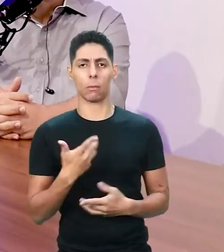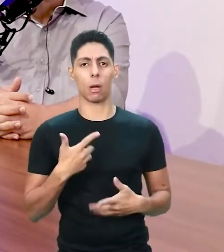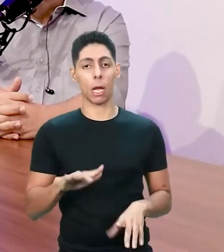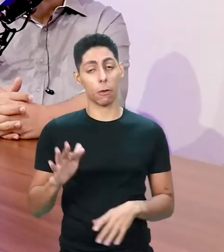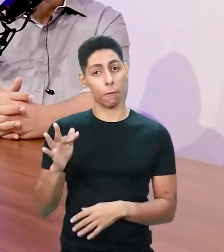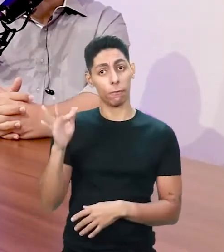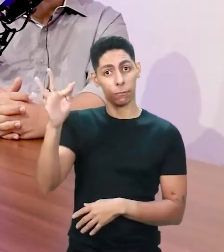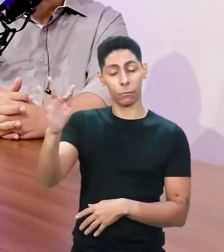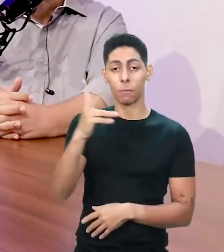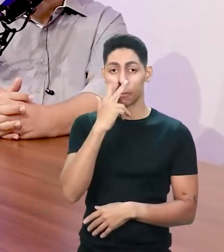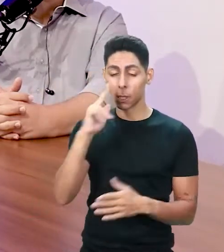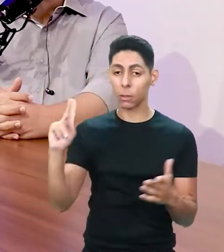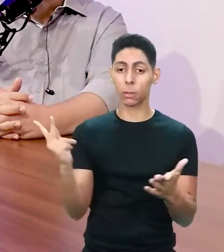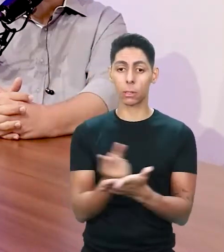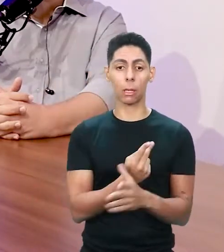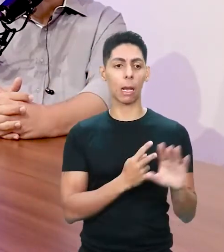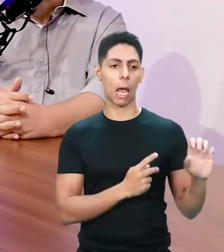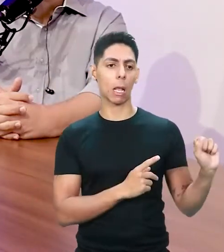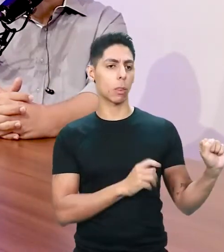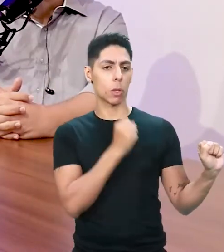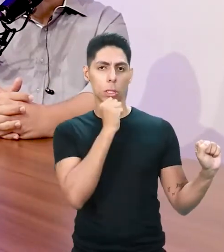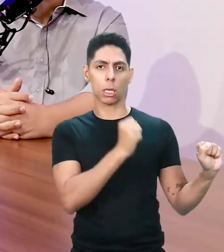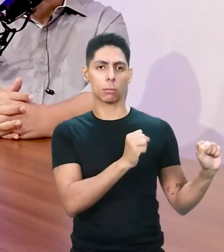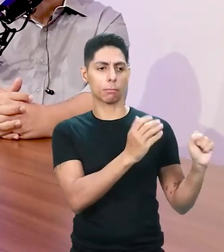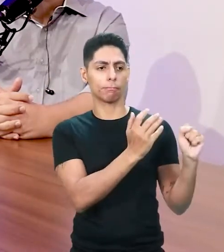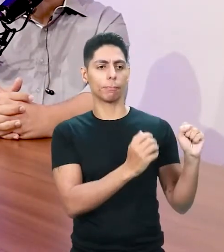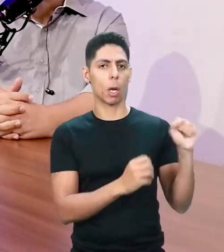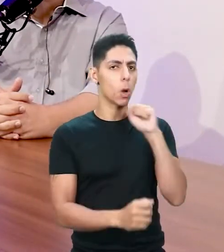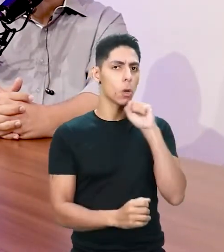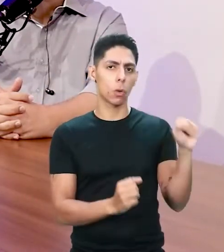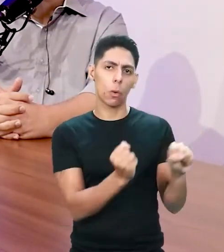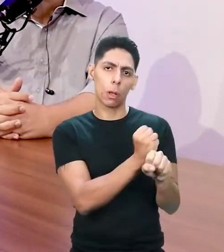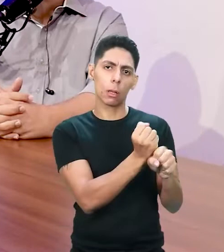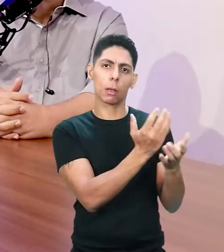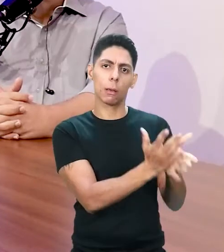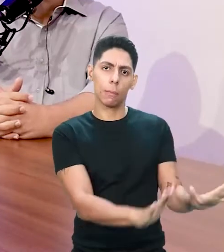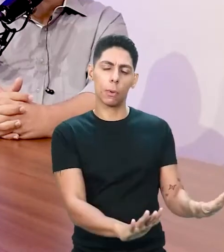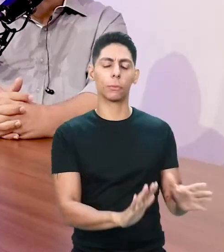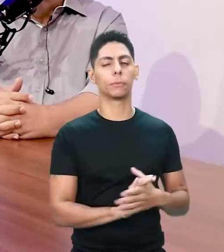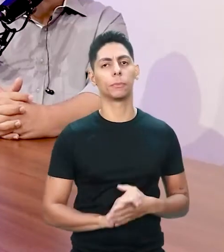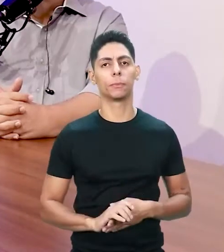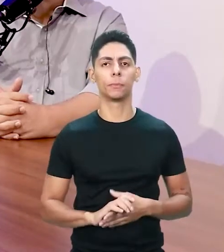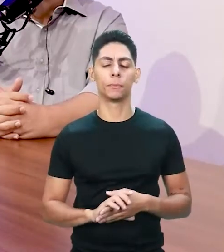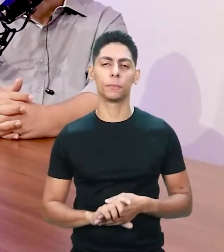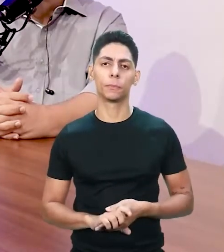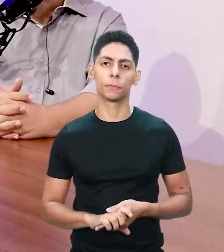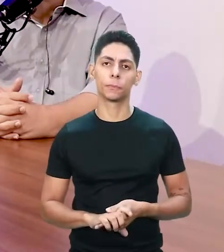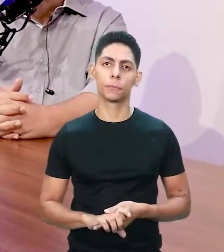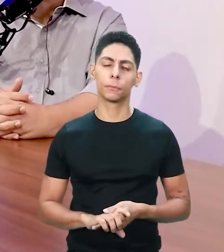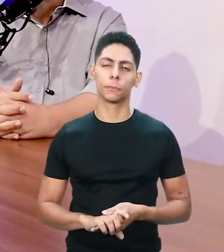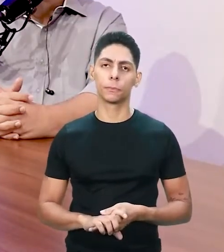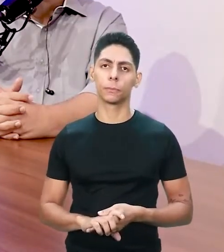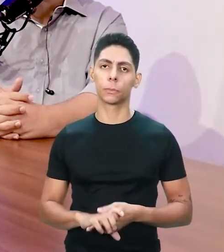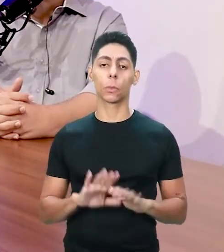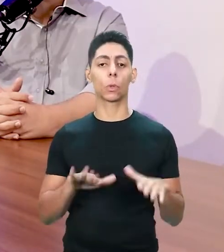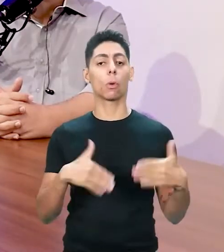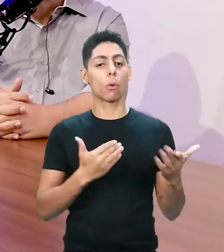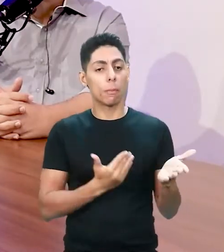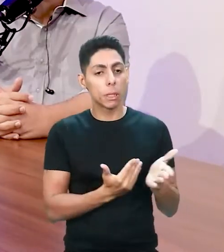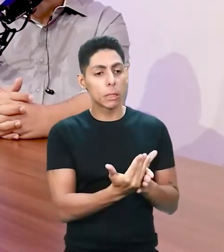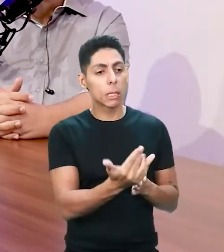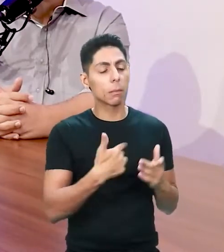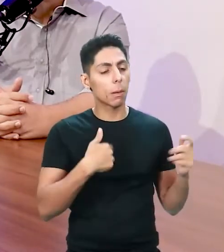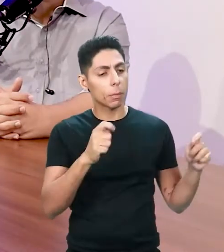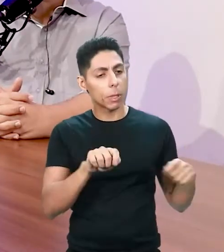cristal estava lustrada, porque não durou 8 anos, a Rádio Globo de São Paulo acabou. A bola de cristal estava em dia. Quando eu criei as circunstâncias para ser saído, eu